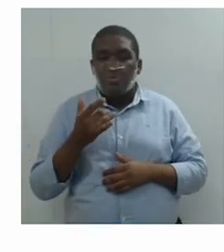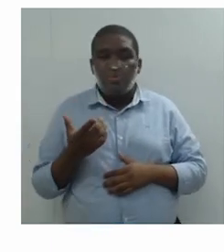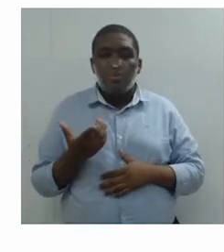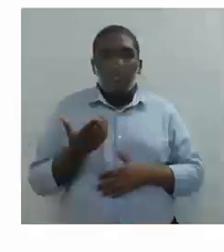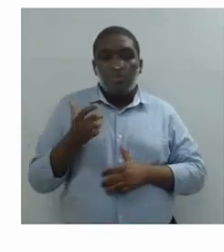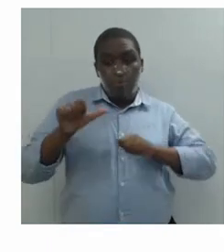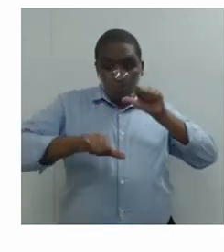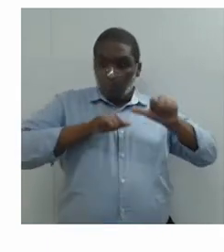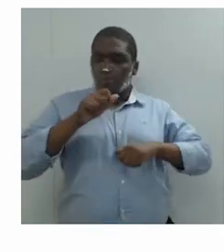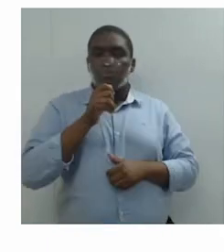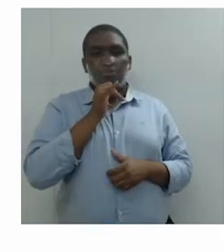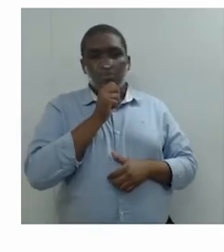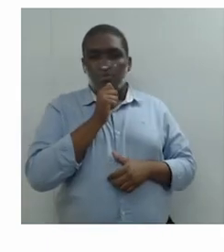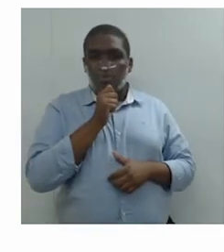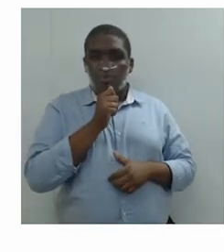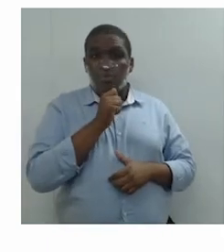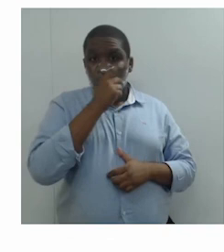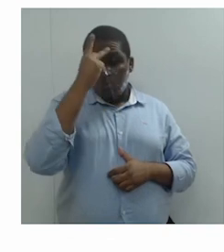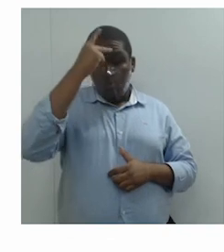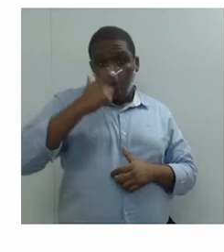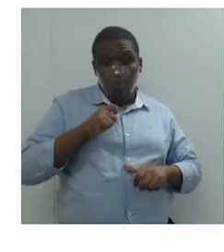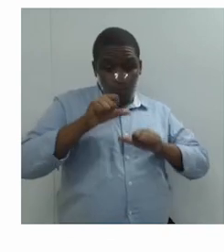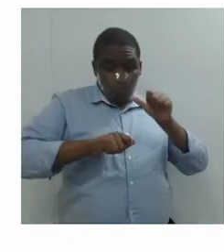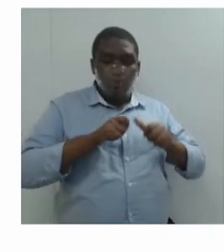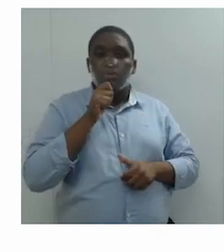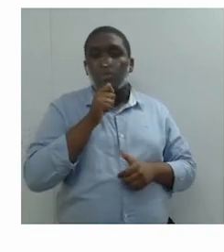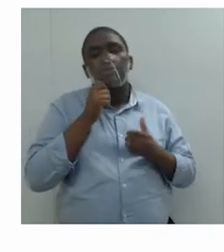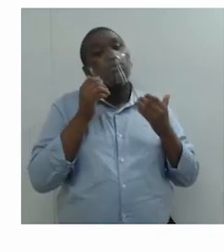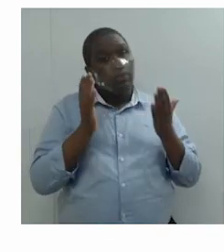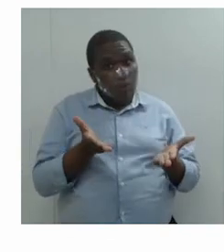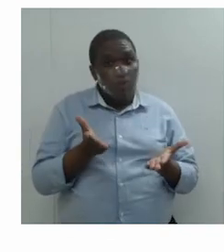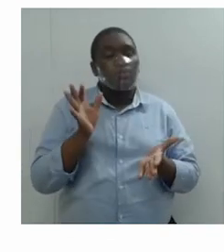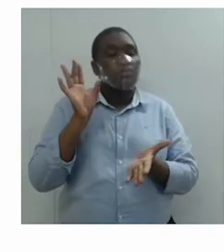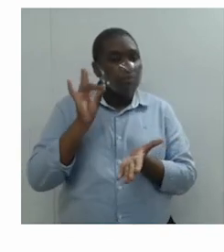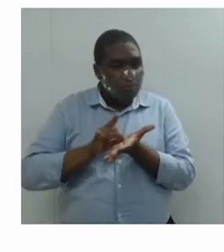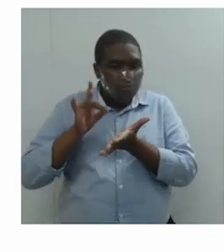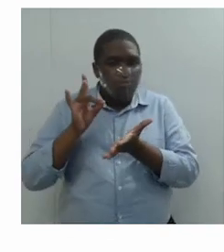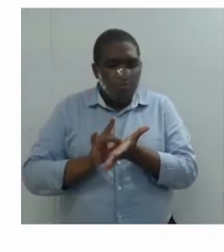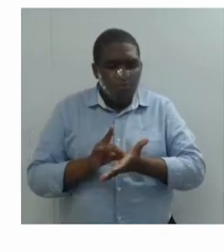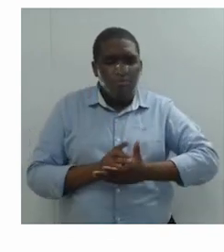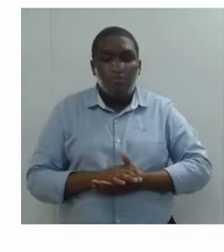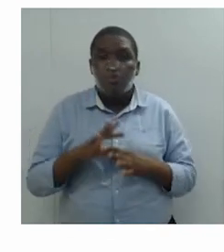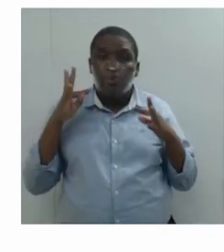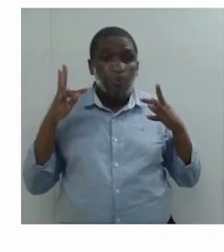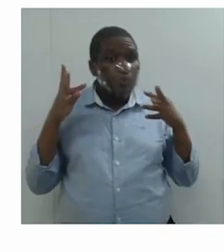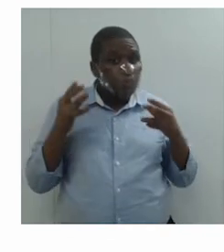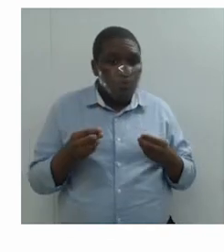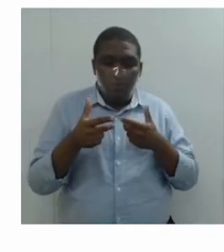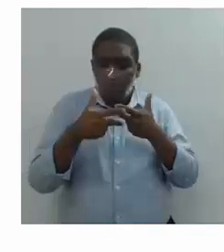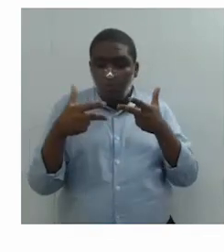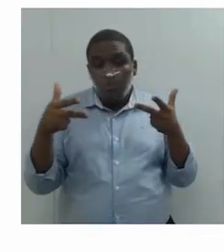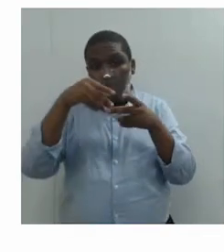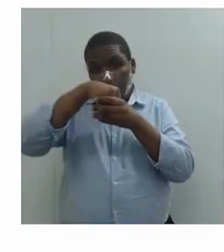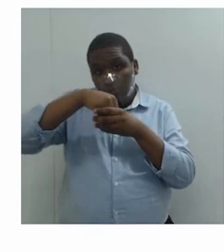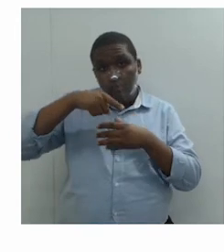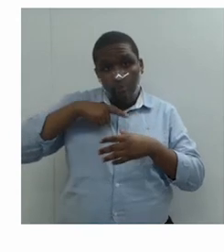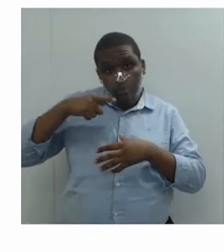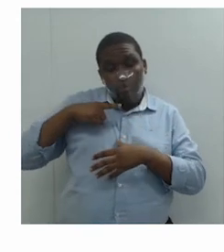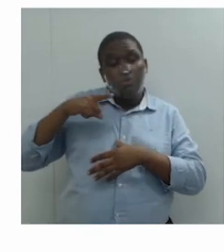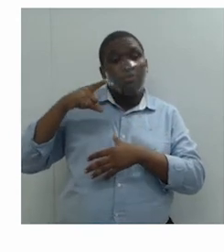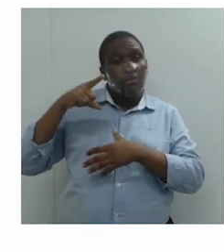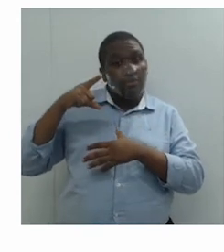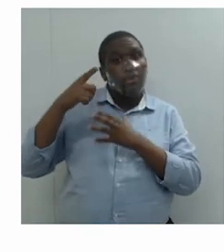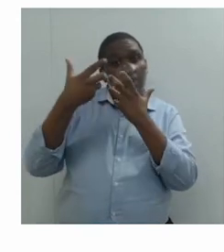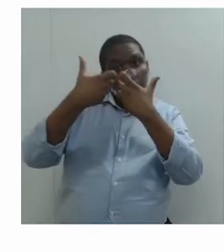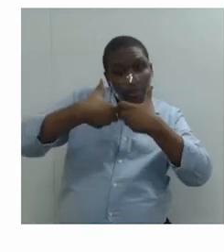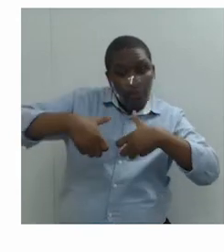foram modificados pelo homem. Isso mesmo. Todos os elementos da natureza que